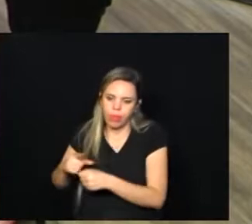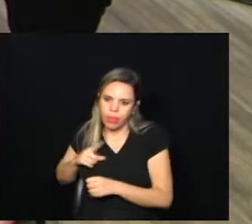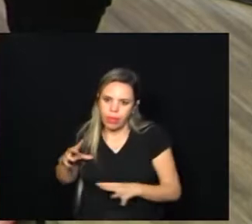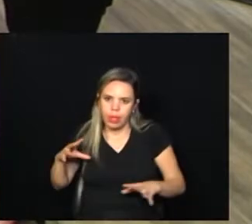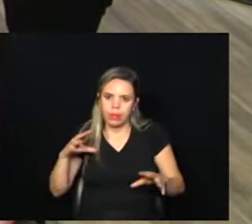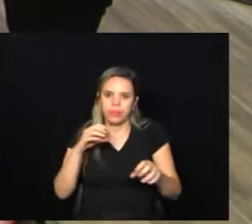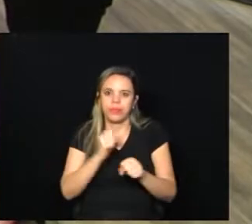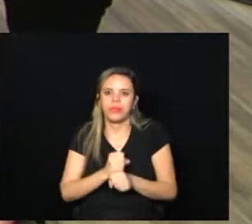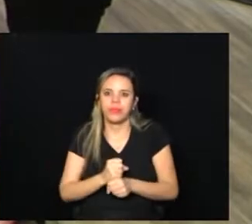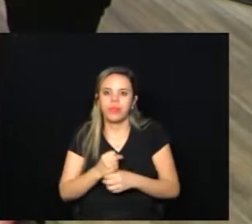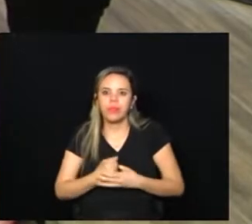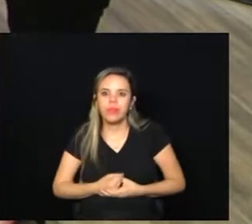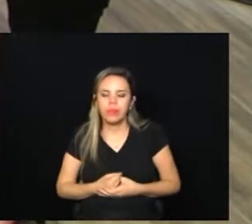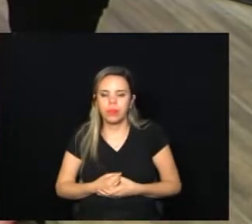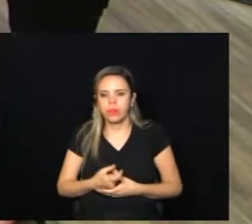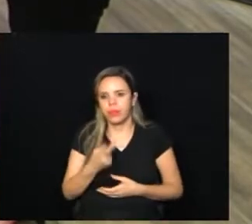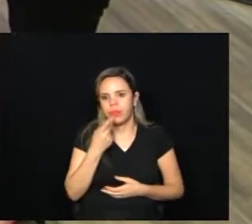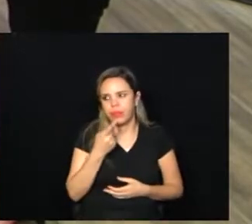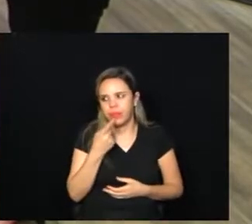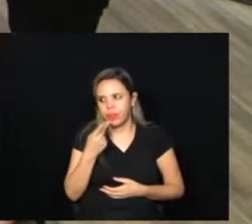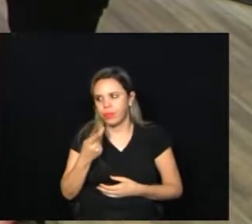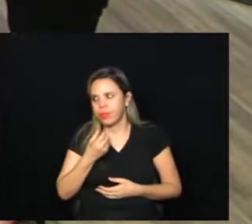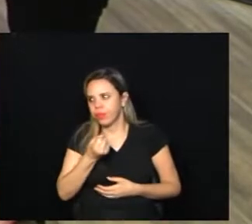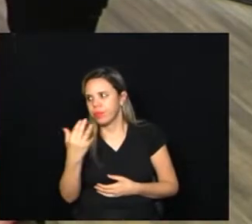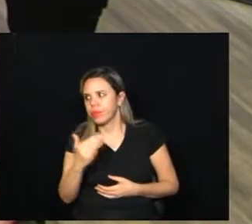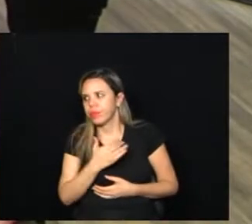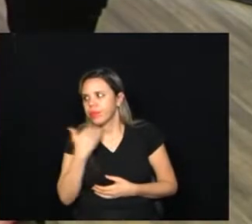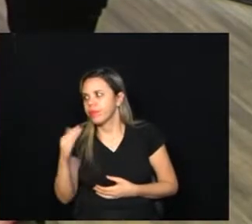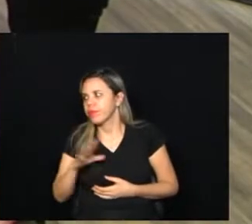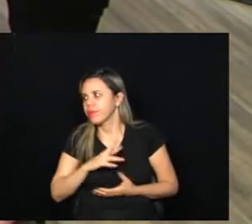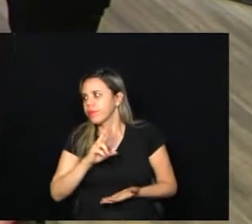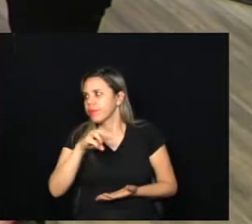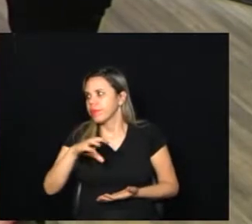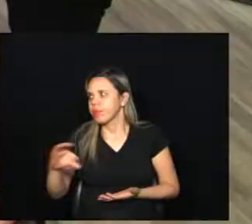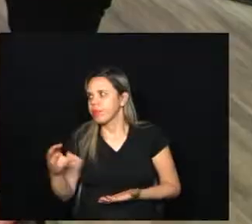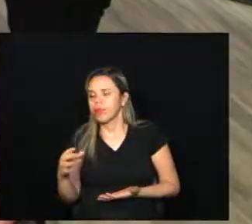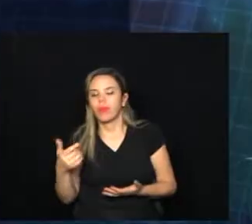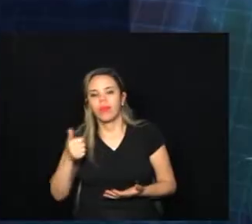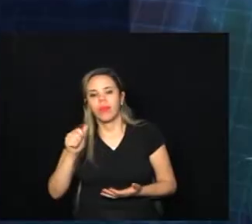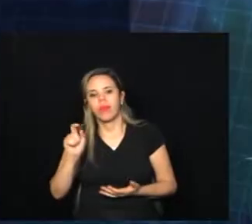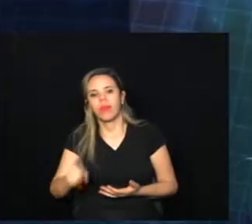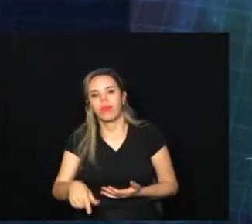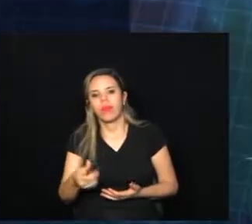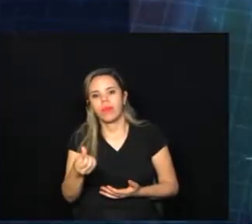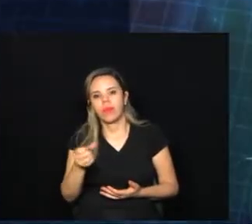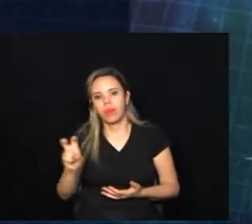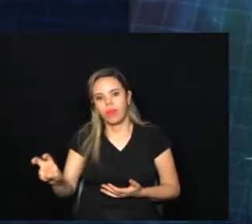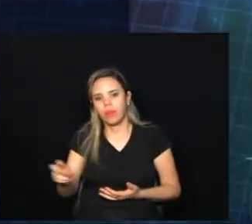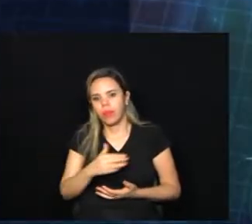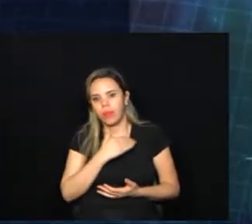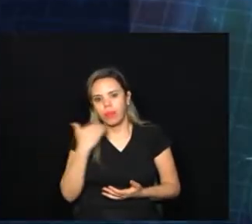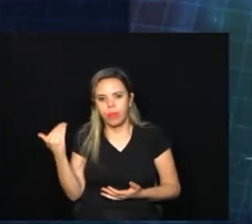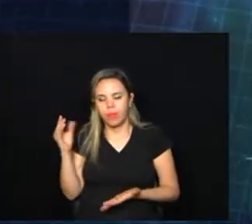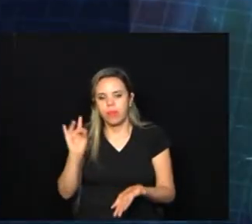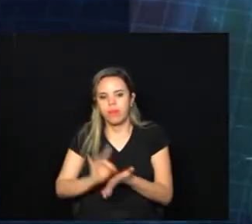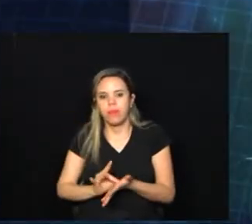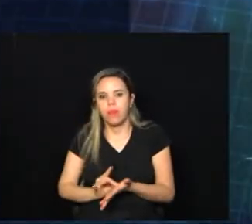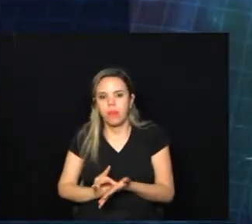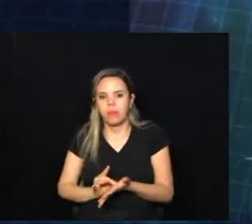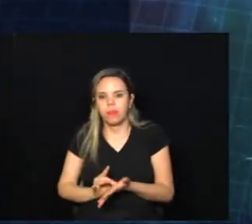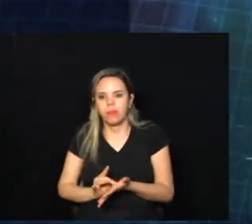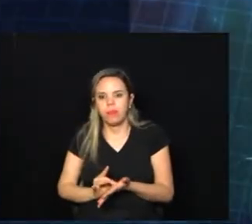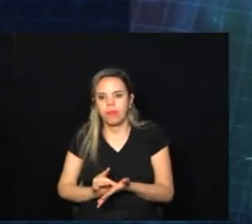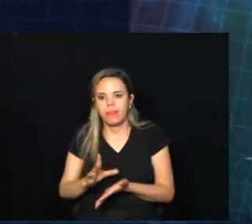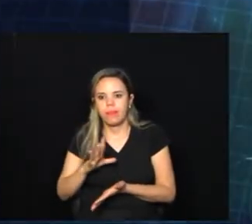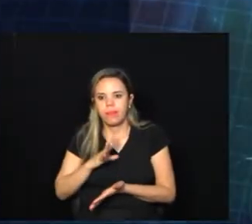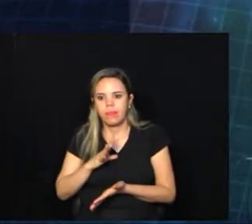todo, né? E quando a gente vai falar agora dos óbitos na nossa região, 11.065 mortes confirmadas na